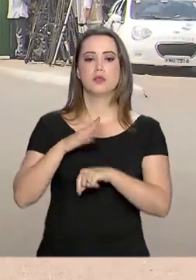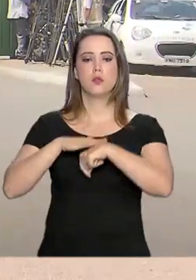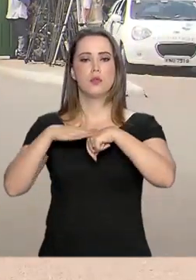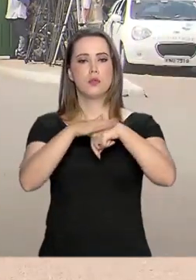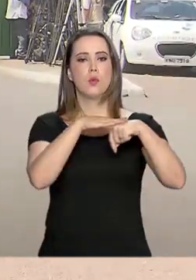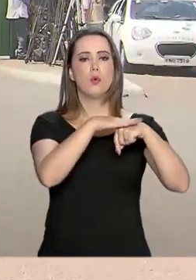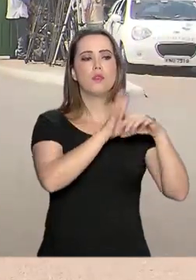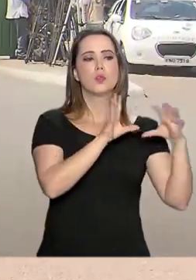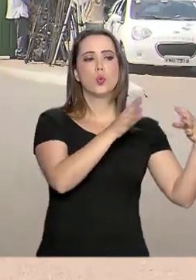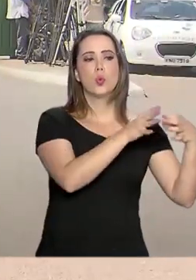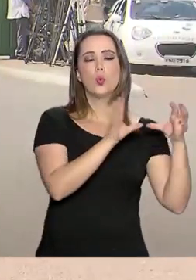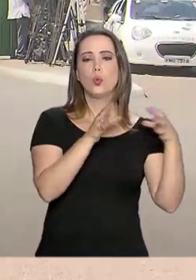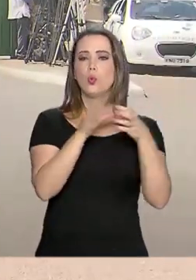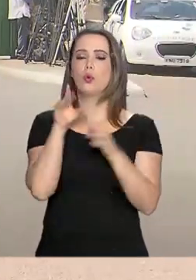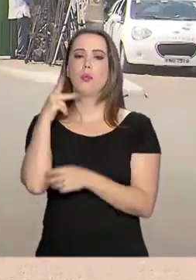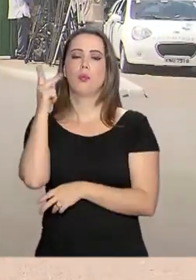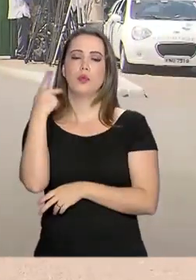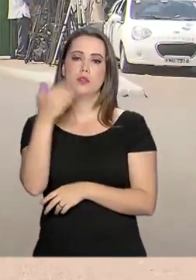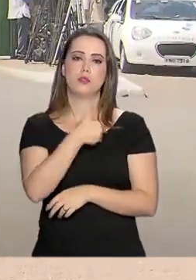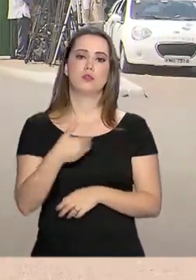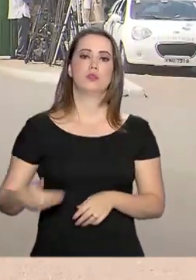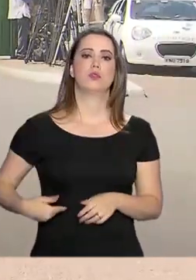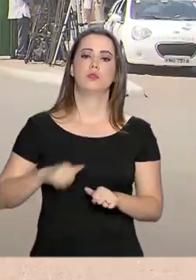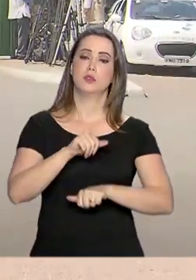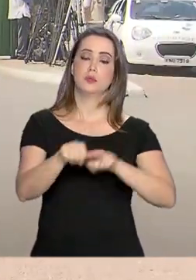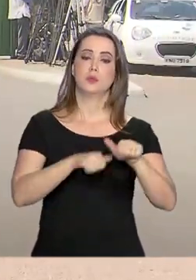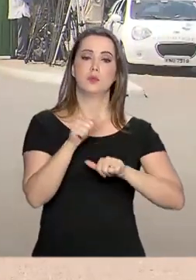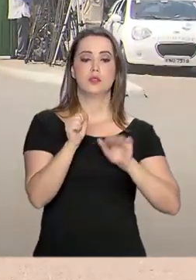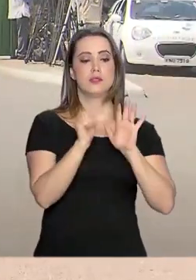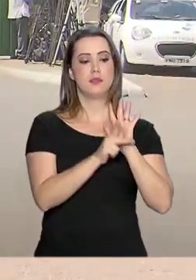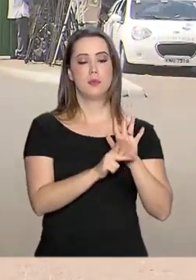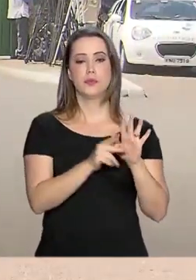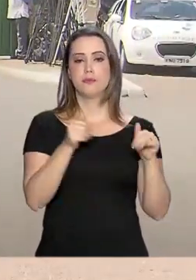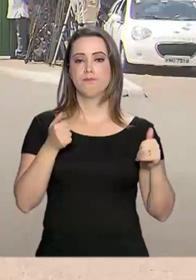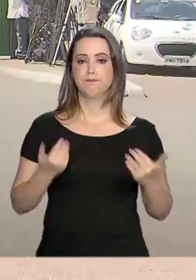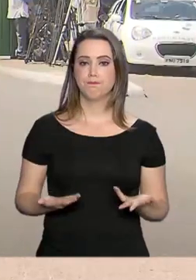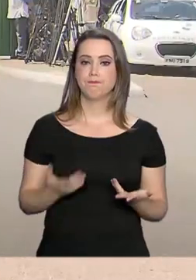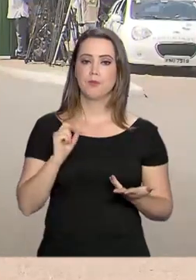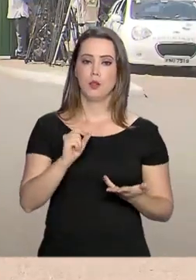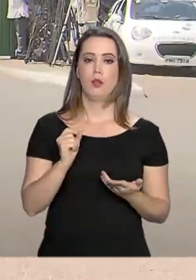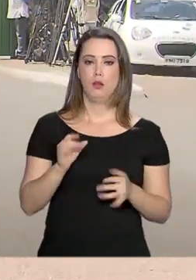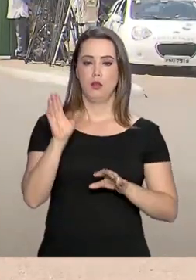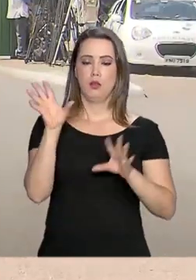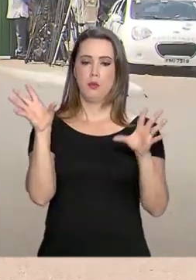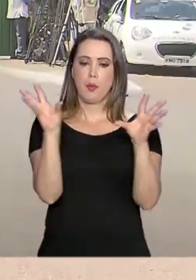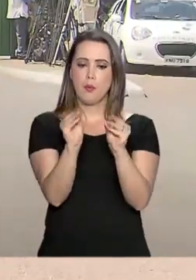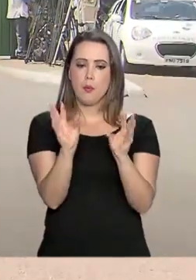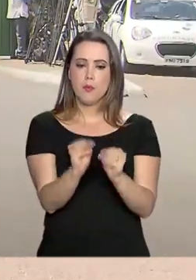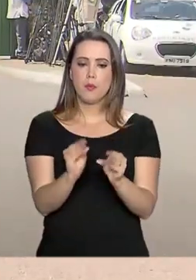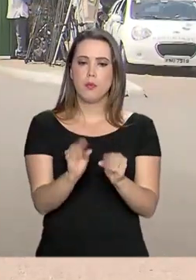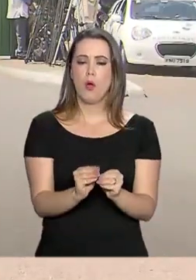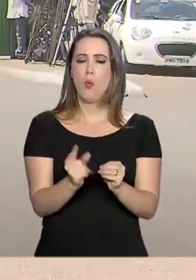diversas esferas políticas e de governo sobre a reforma da Previdência para formatar em conjunto